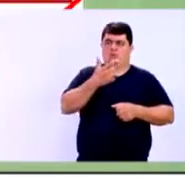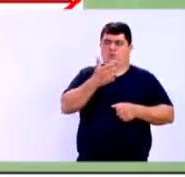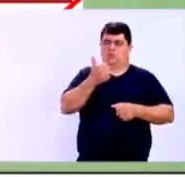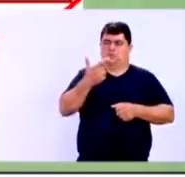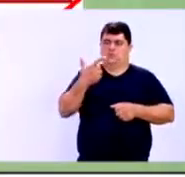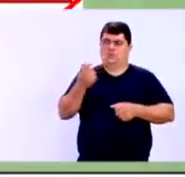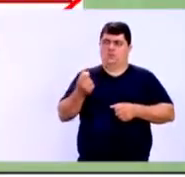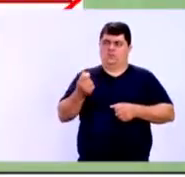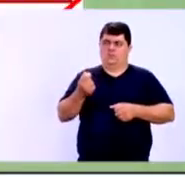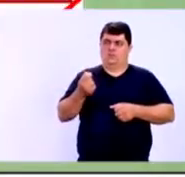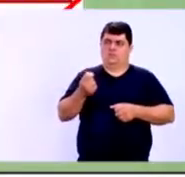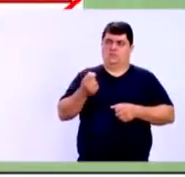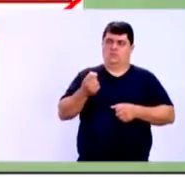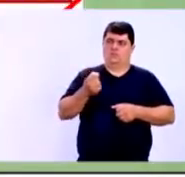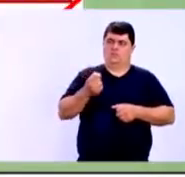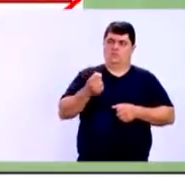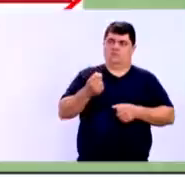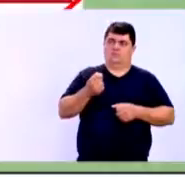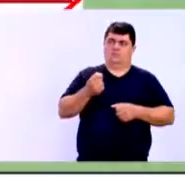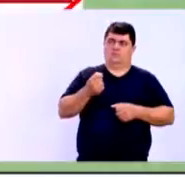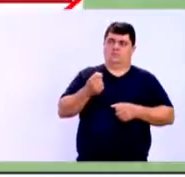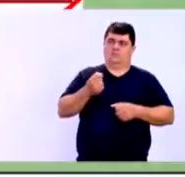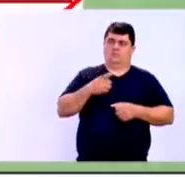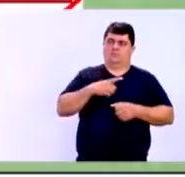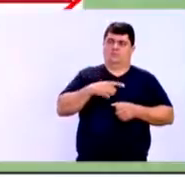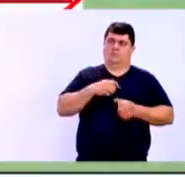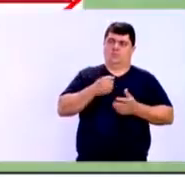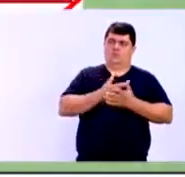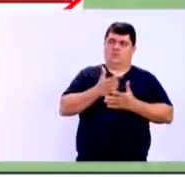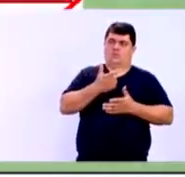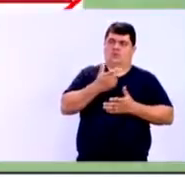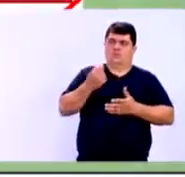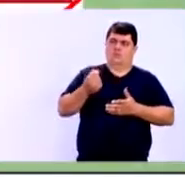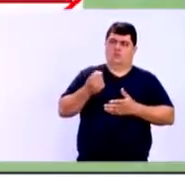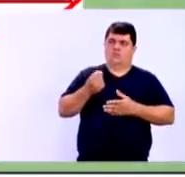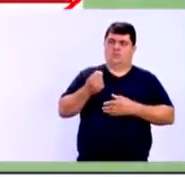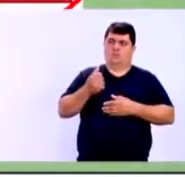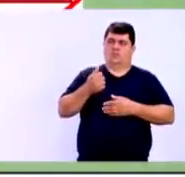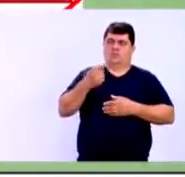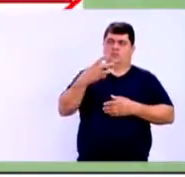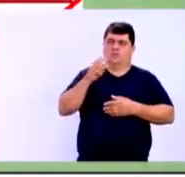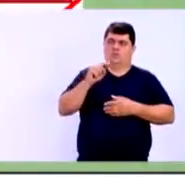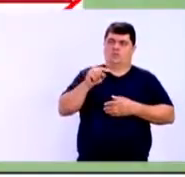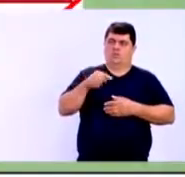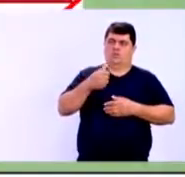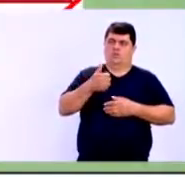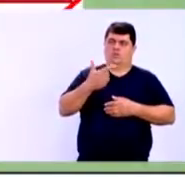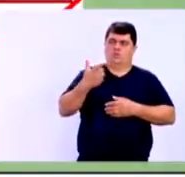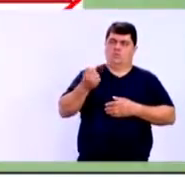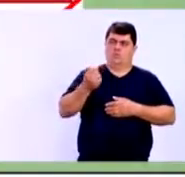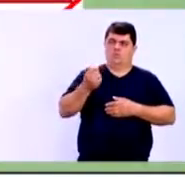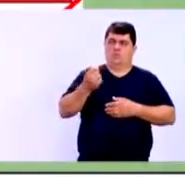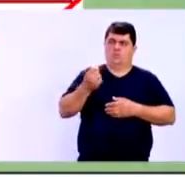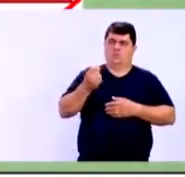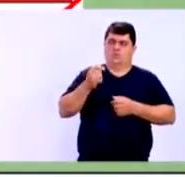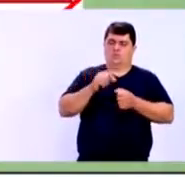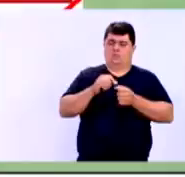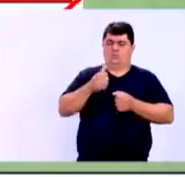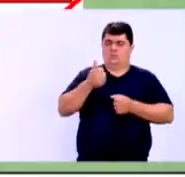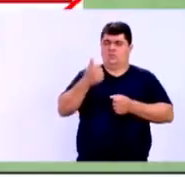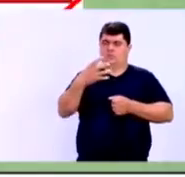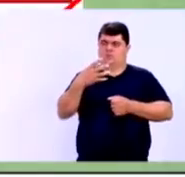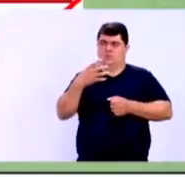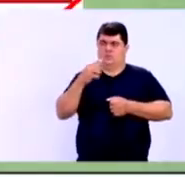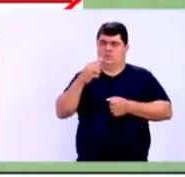2.120. Houve 2.000 de compra. Quanto deu o valor? 14.120. O que eu faço? Pego